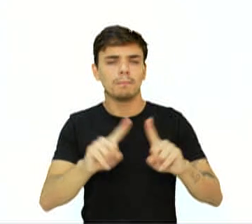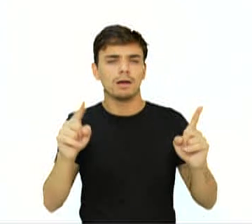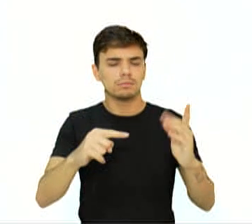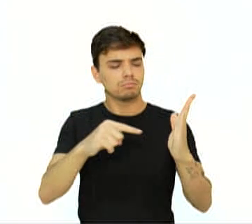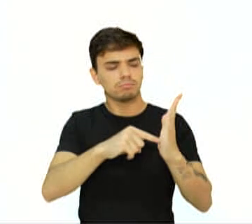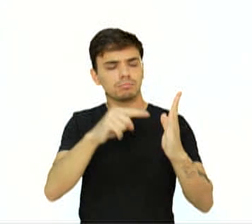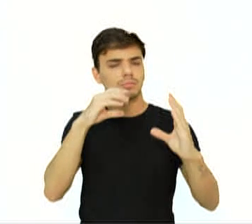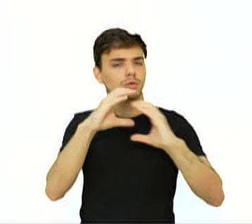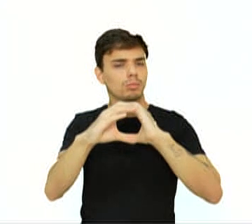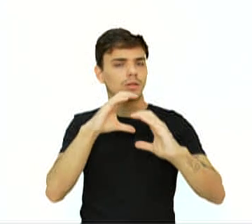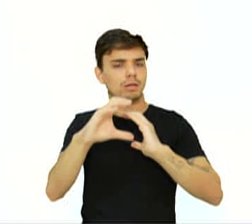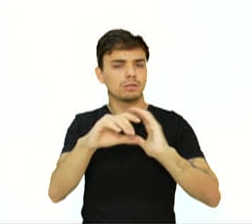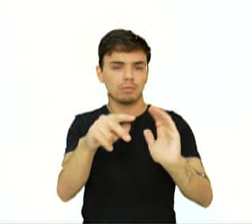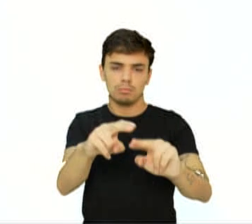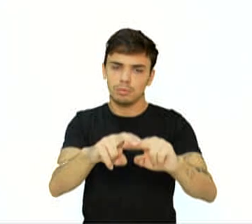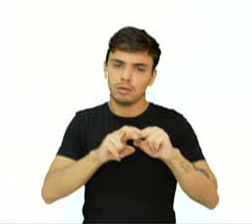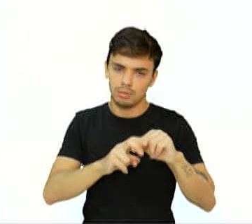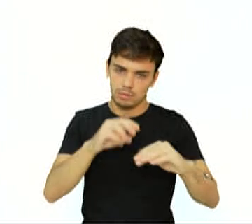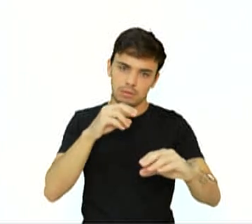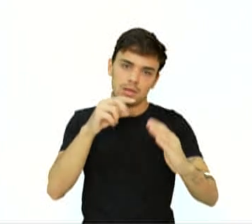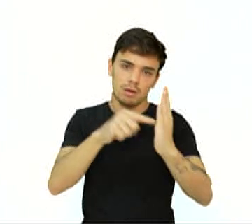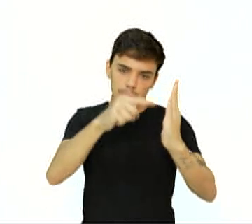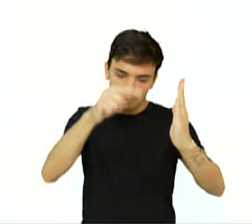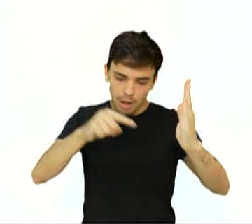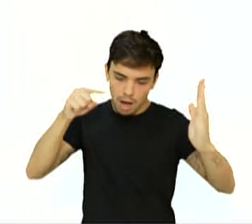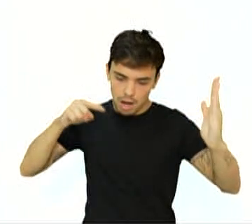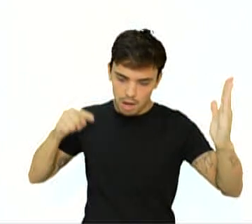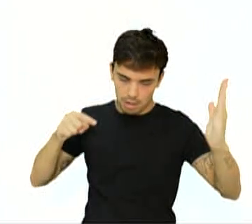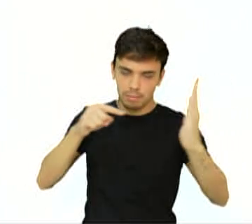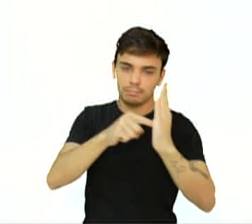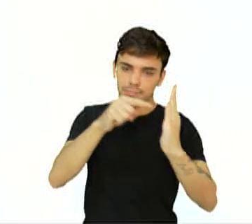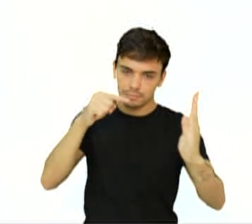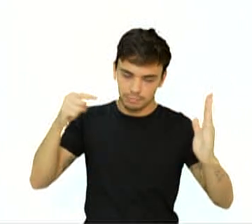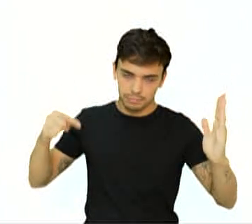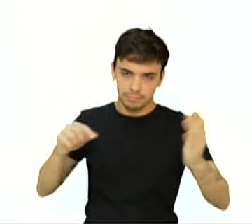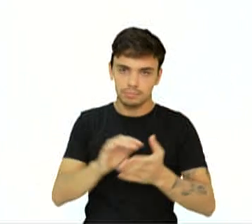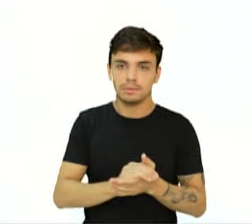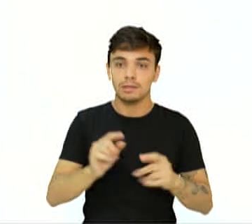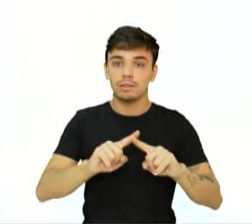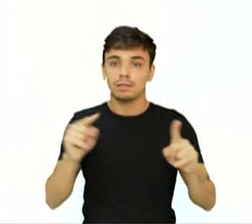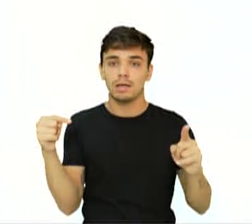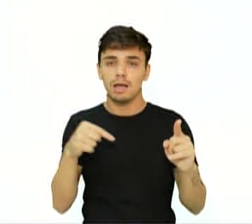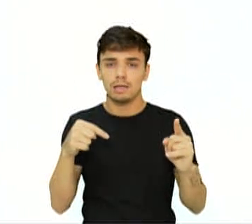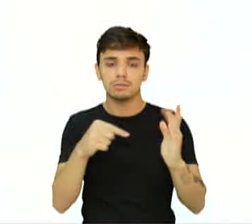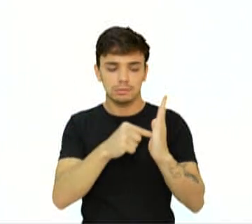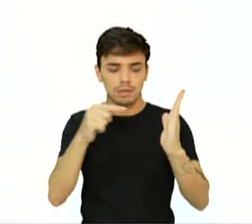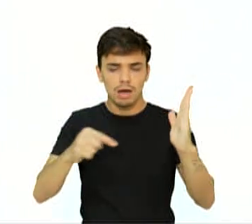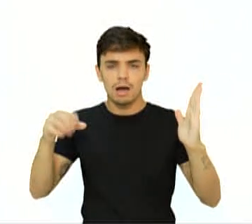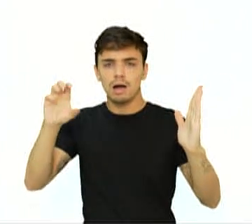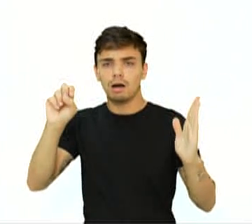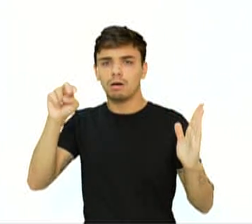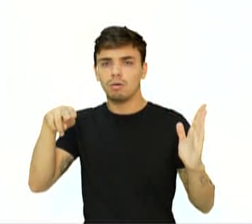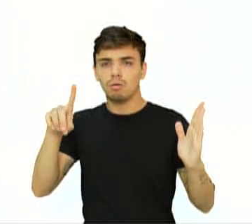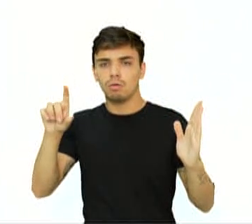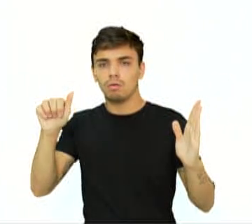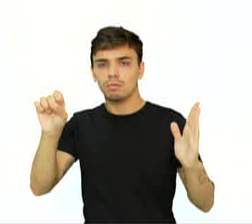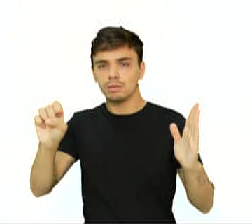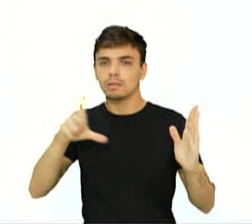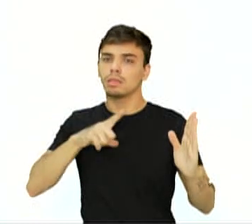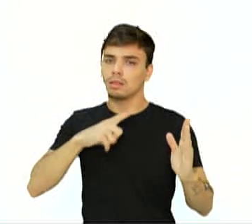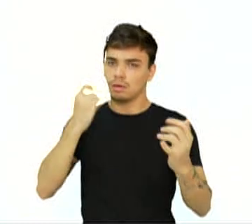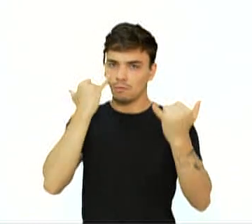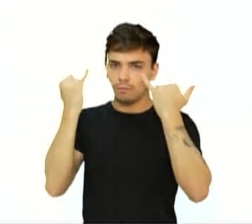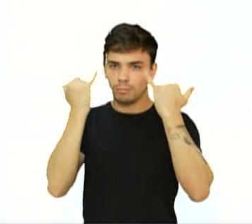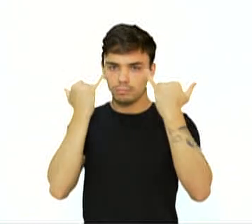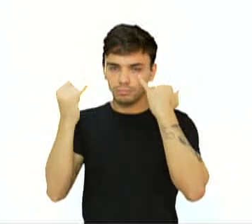por ondas, né? E as ondas elas carregam informação. Eu posso anexar